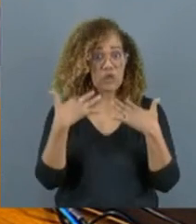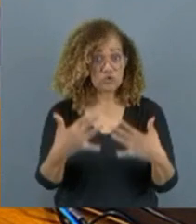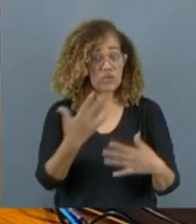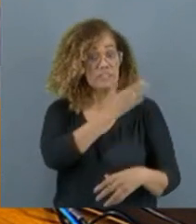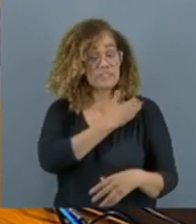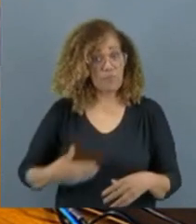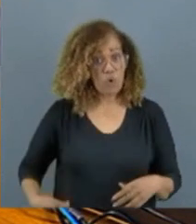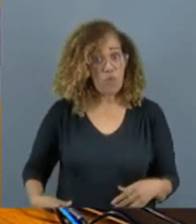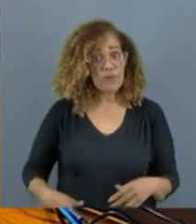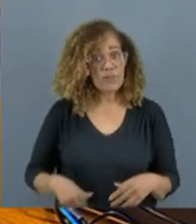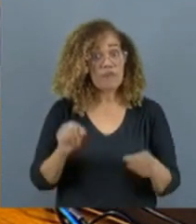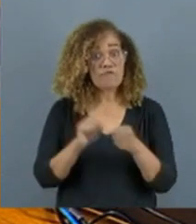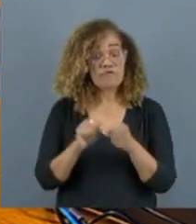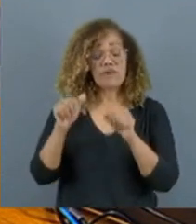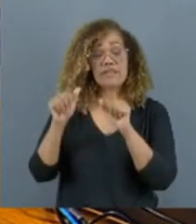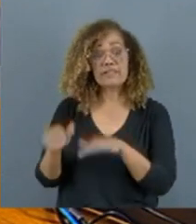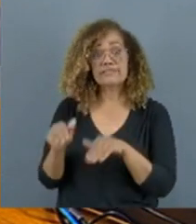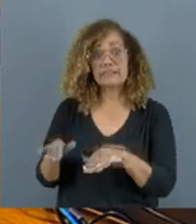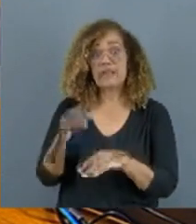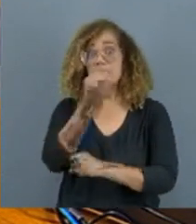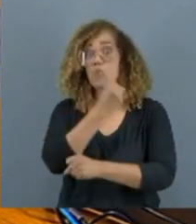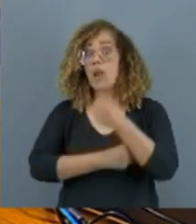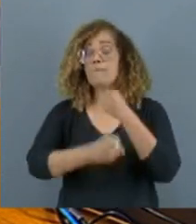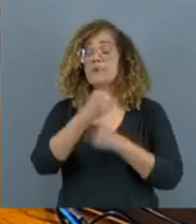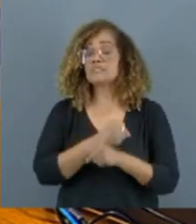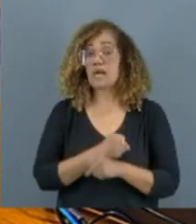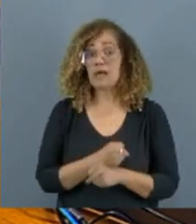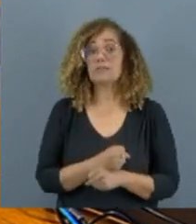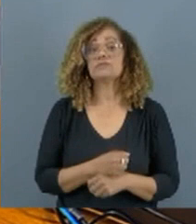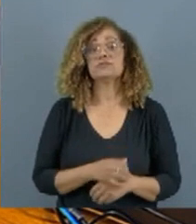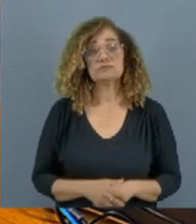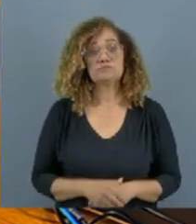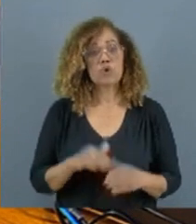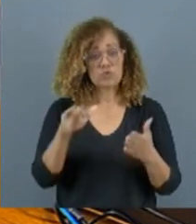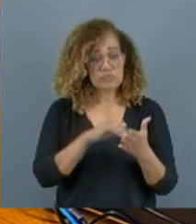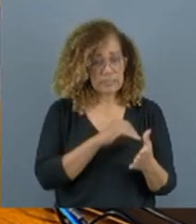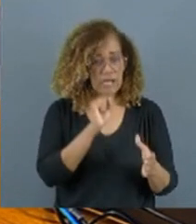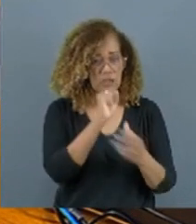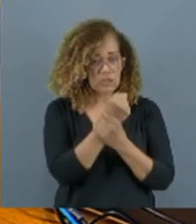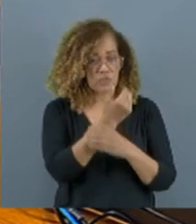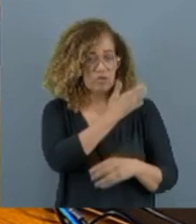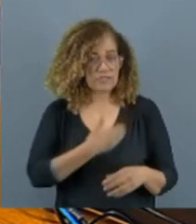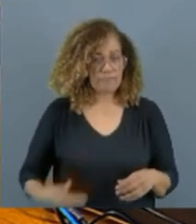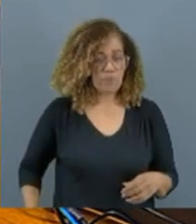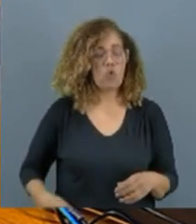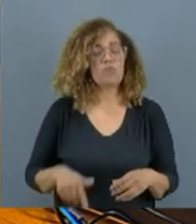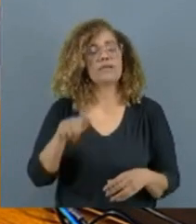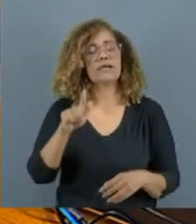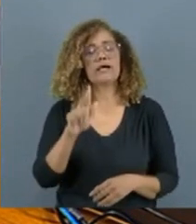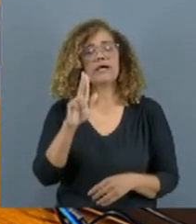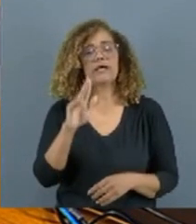foi feita ainda em setembro do ano passado, o secretário de Segurança Pública, Guilherme